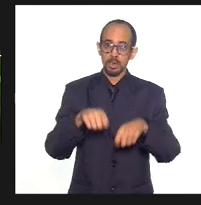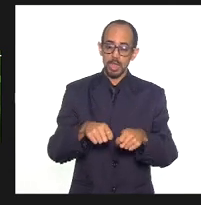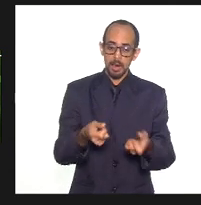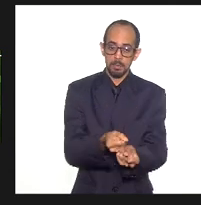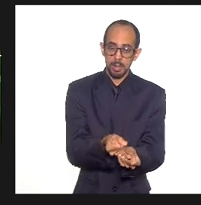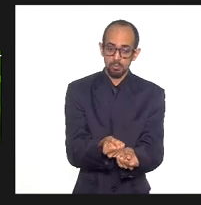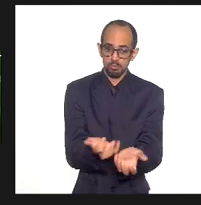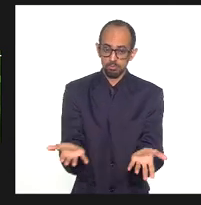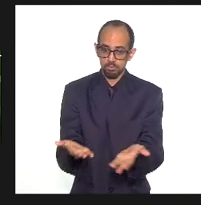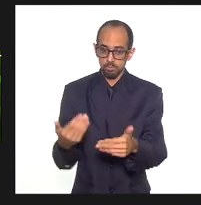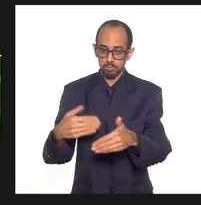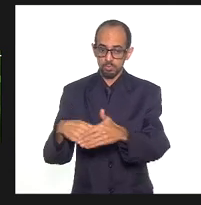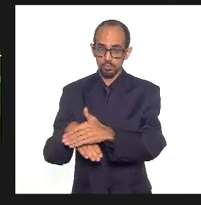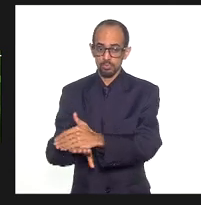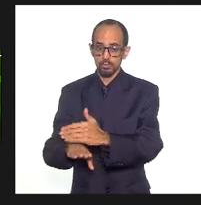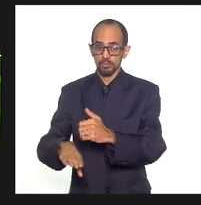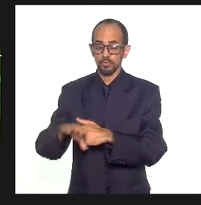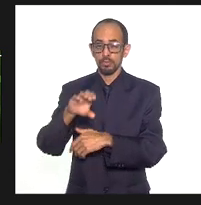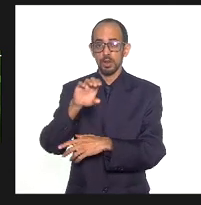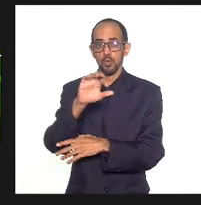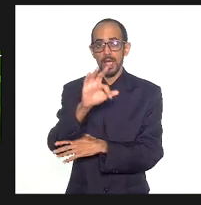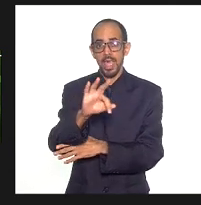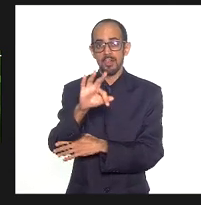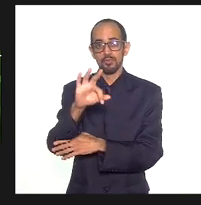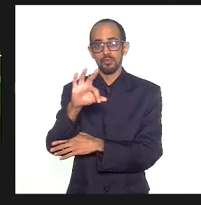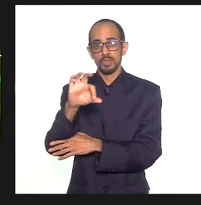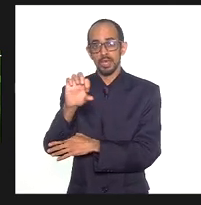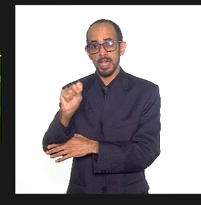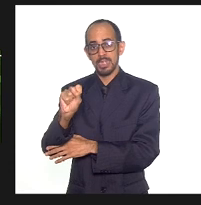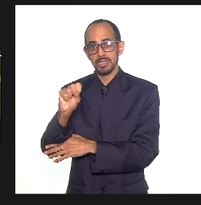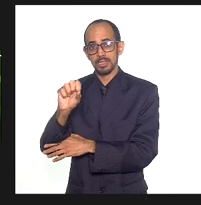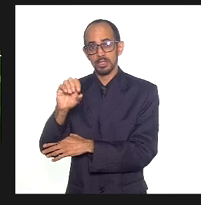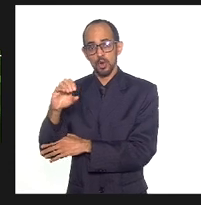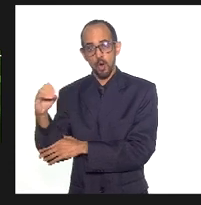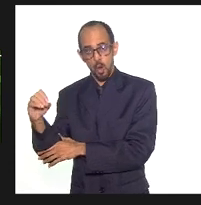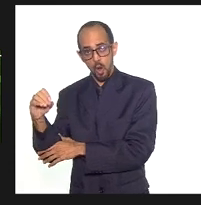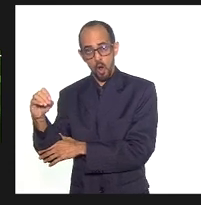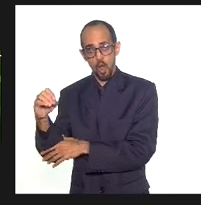do FSO, Cidade de Macaé, né?